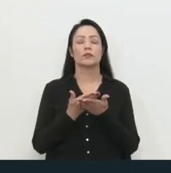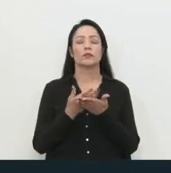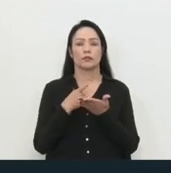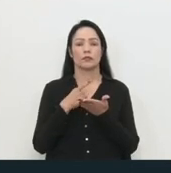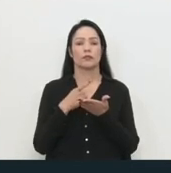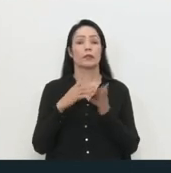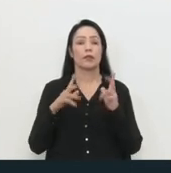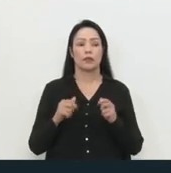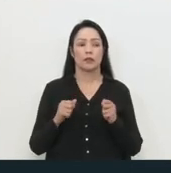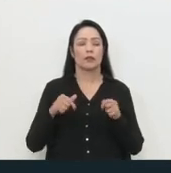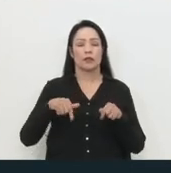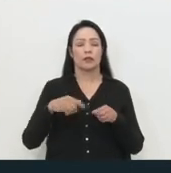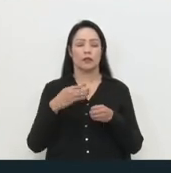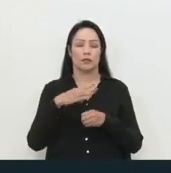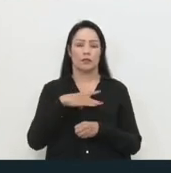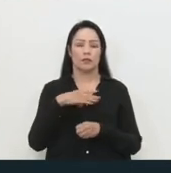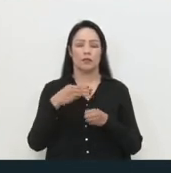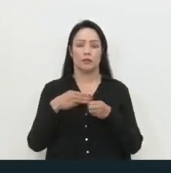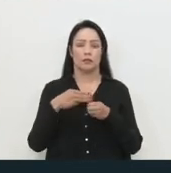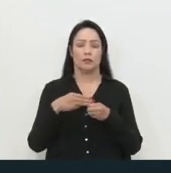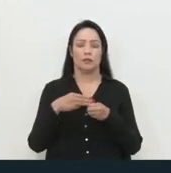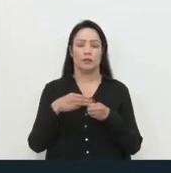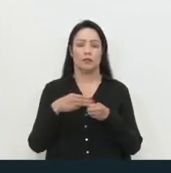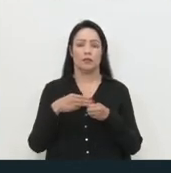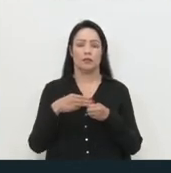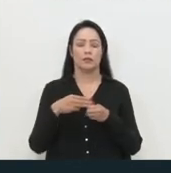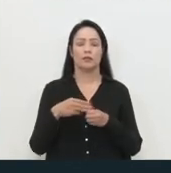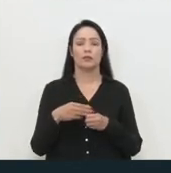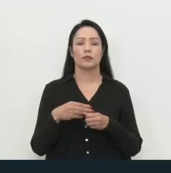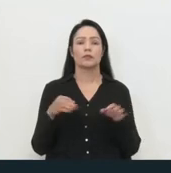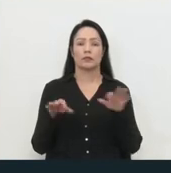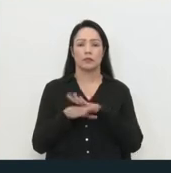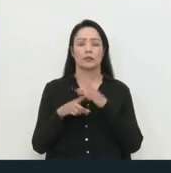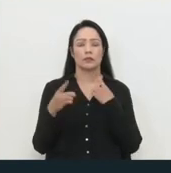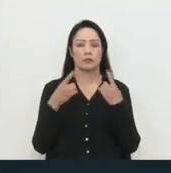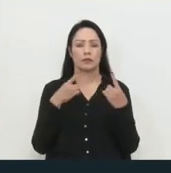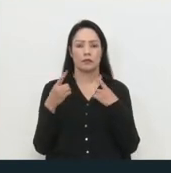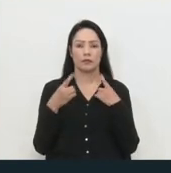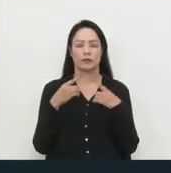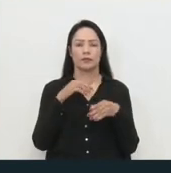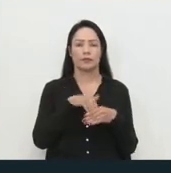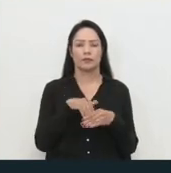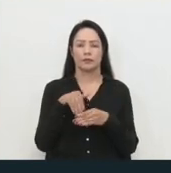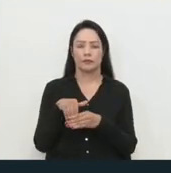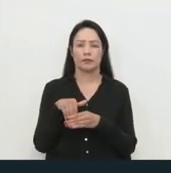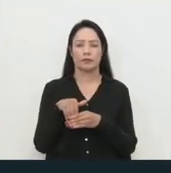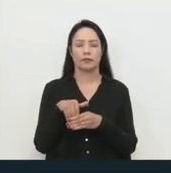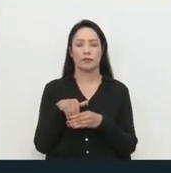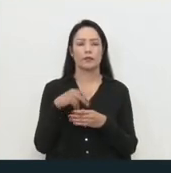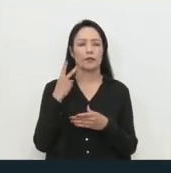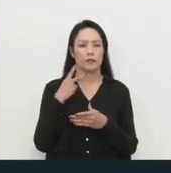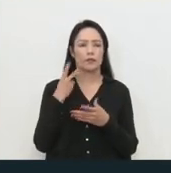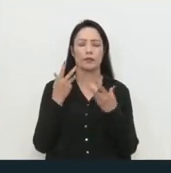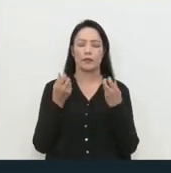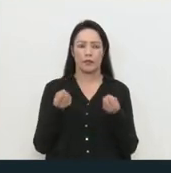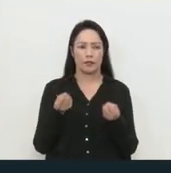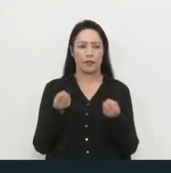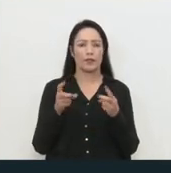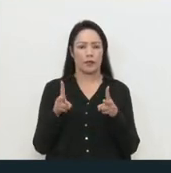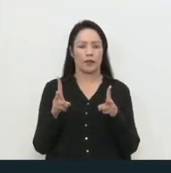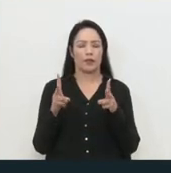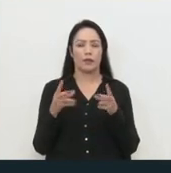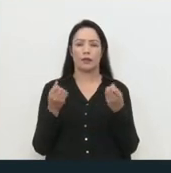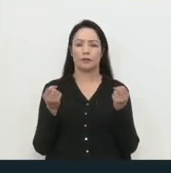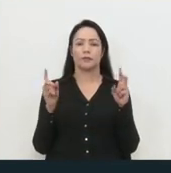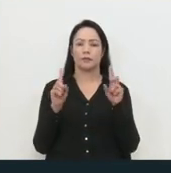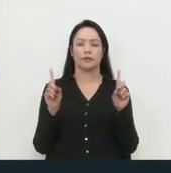básico município de Guarulhos autor Vereador Edmilson Souza em discussão encerrada a discussão em votação os vereadores favoráveis Como estão